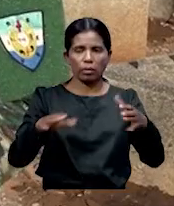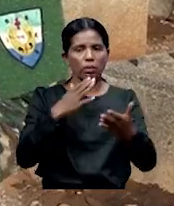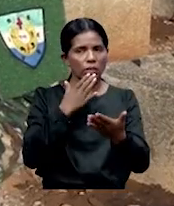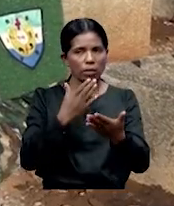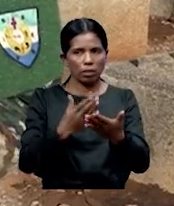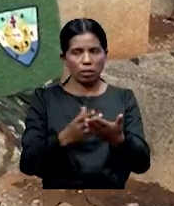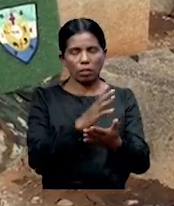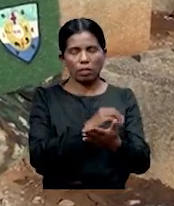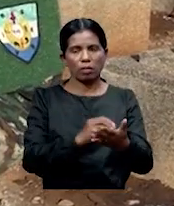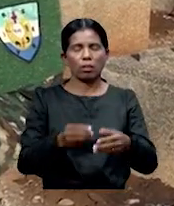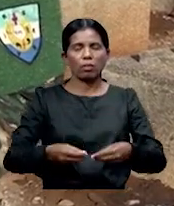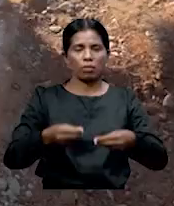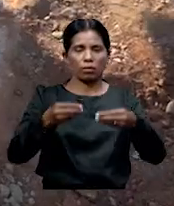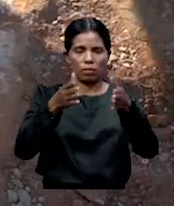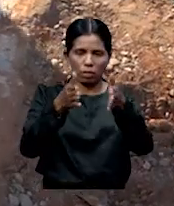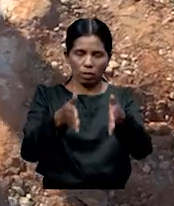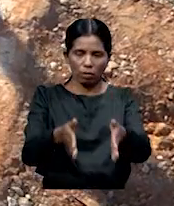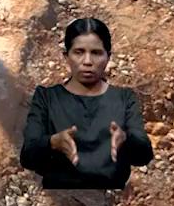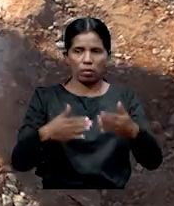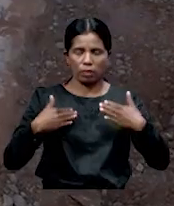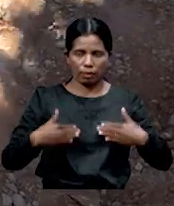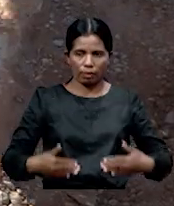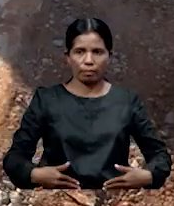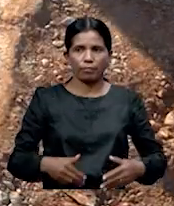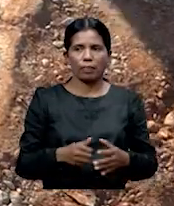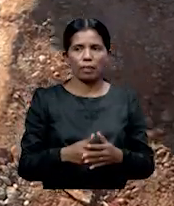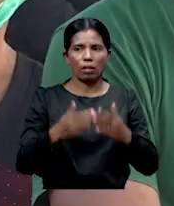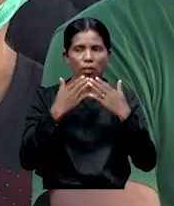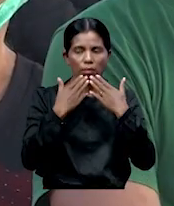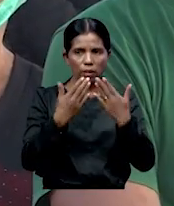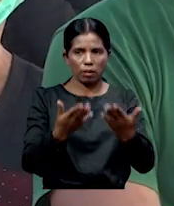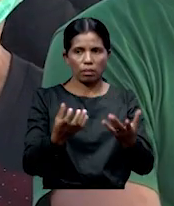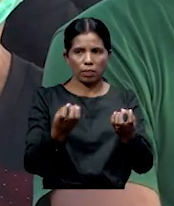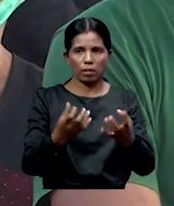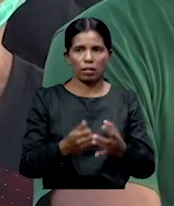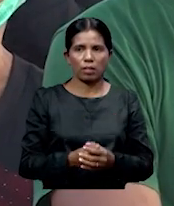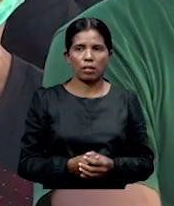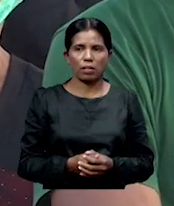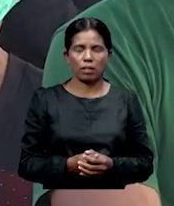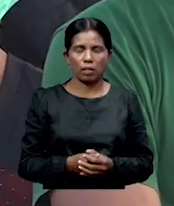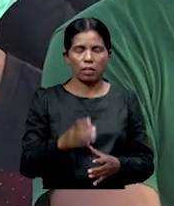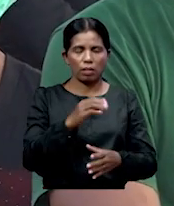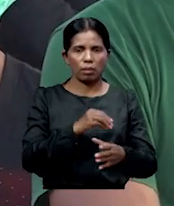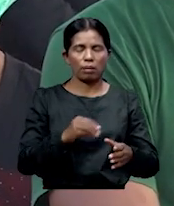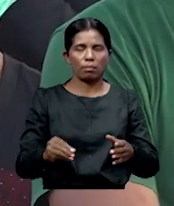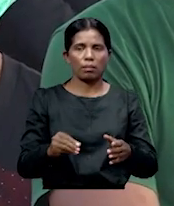do cerimônia fúnebre remata. Agradeço a ba excelência Sir